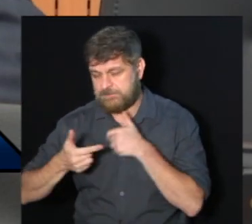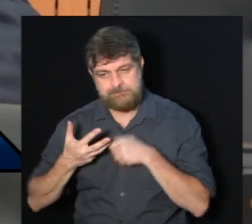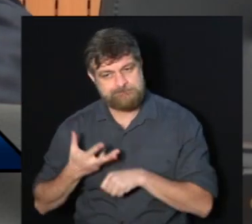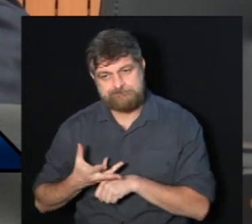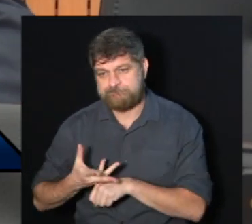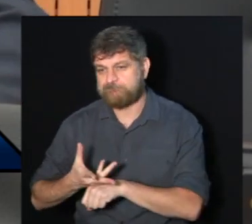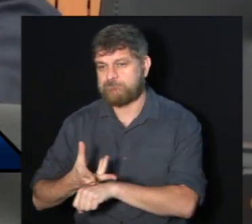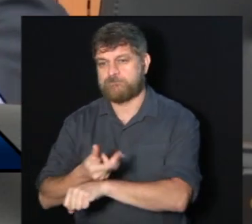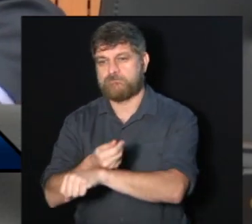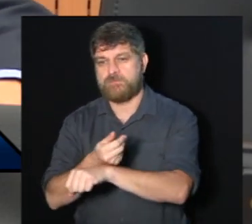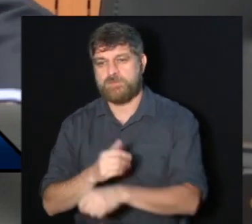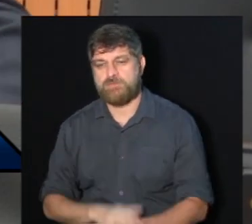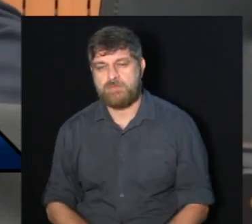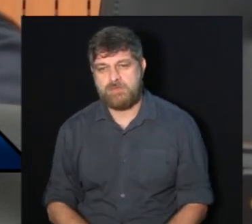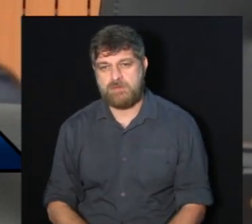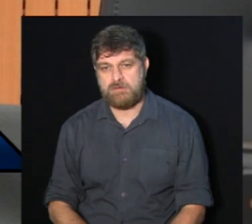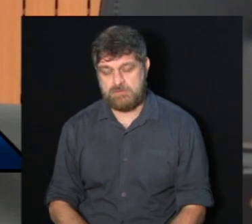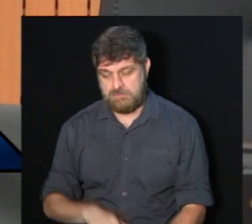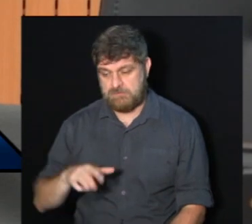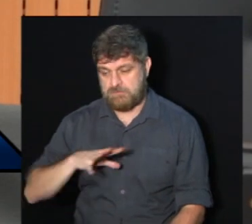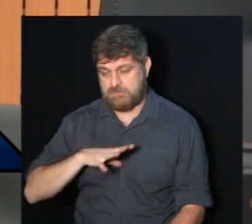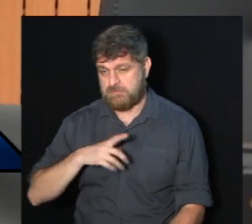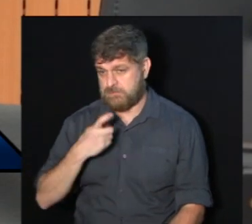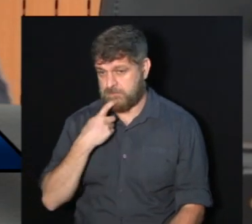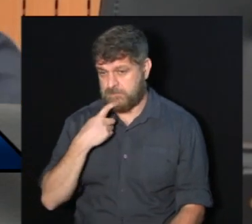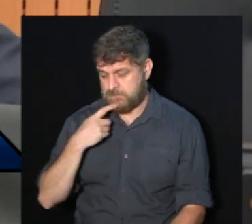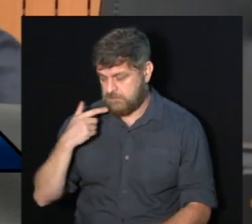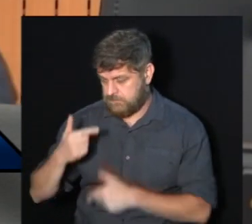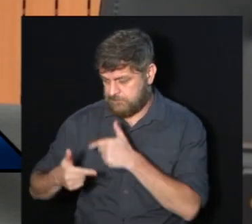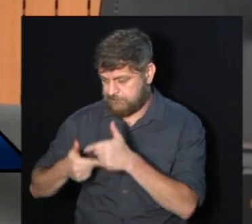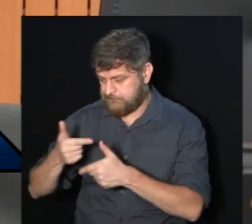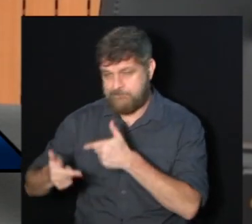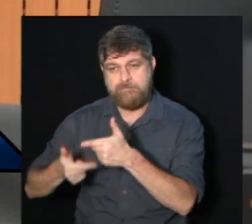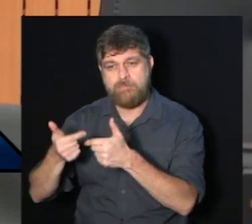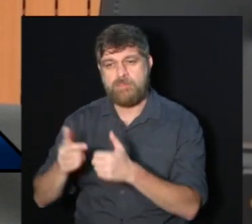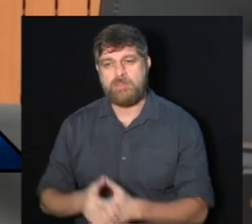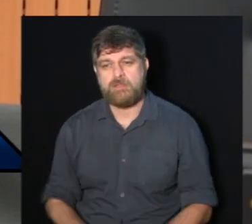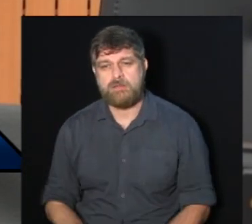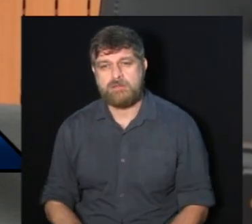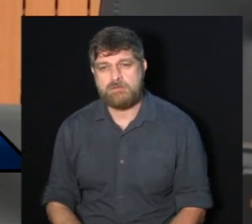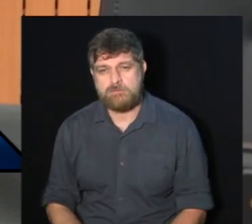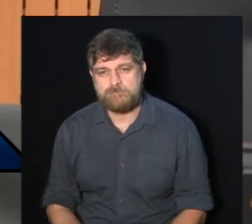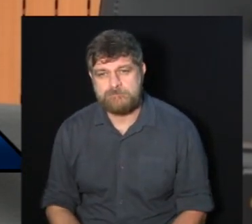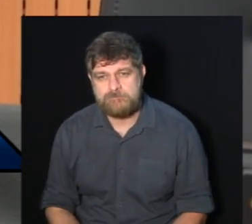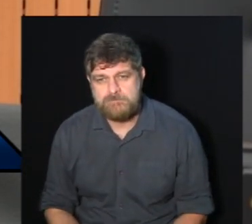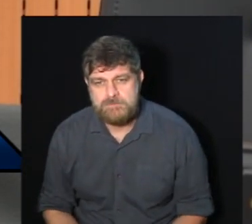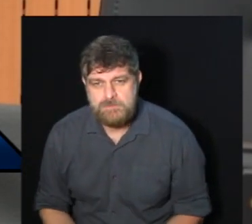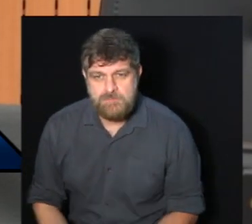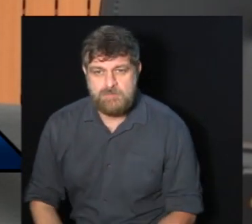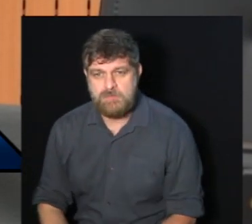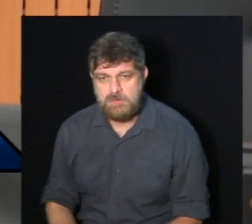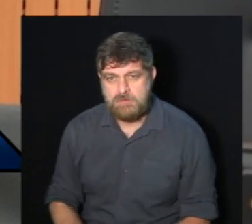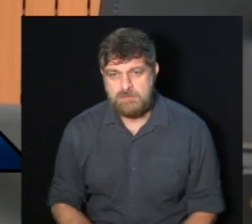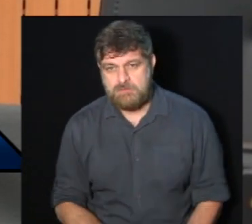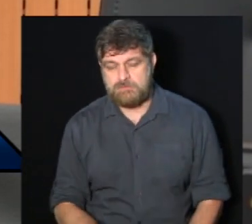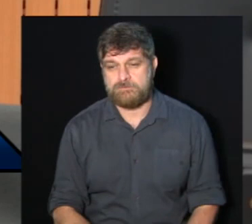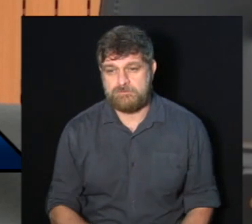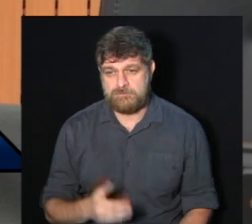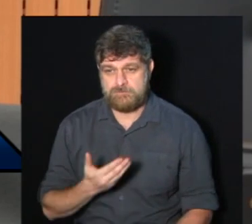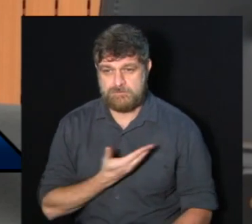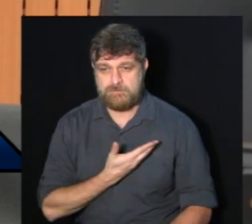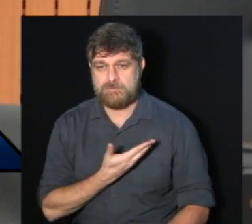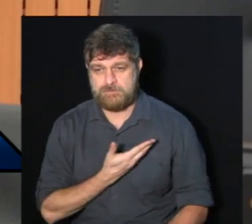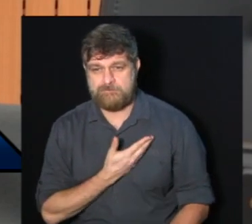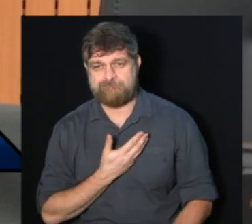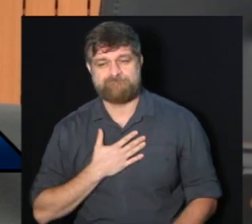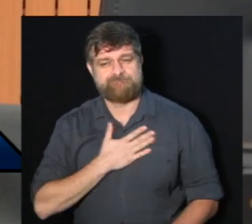excepcional aqui na nossa cidade de Campinas, e são meus amigos, eu tive o